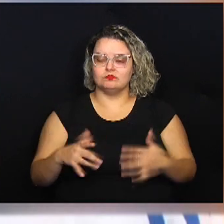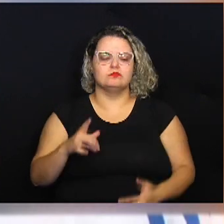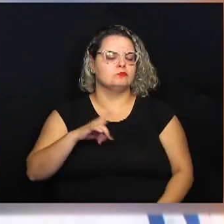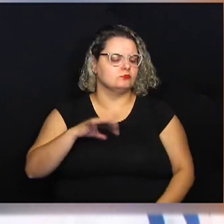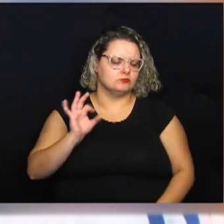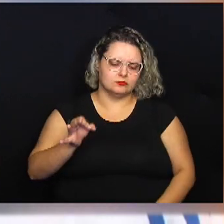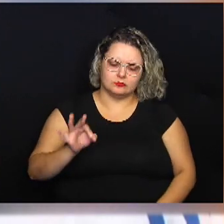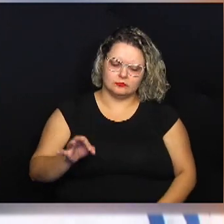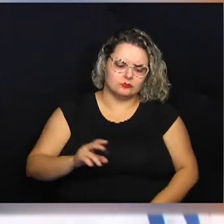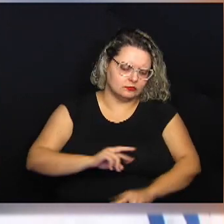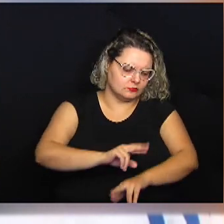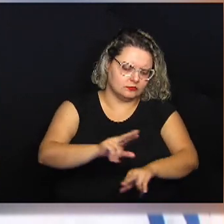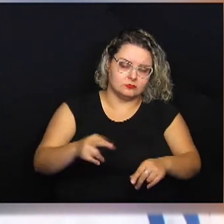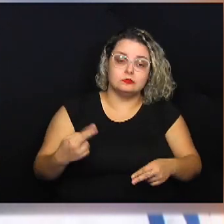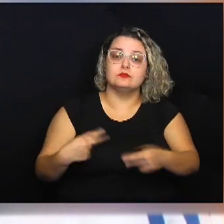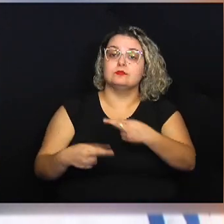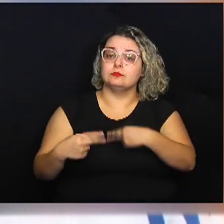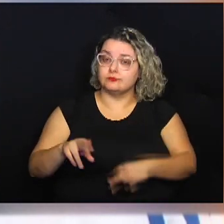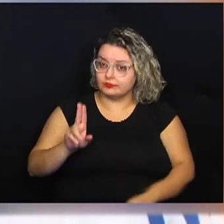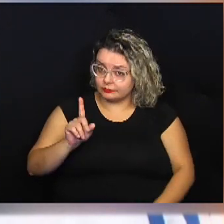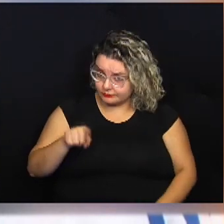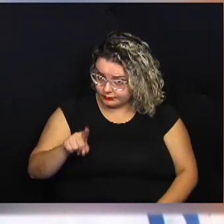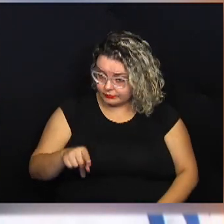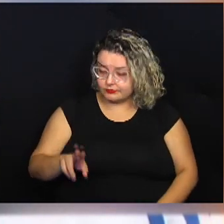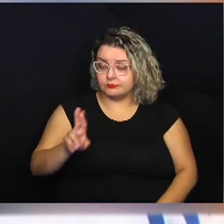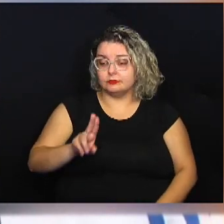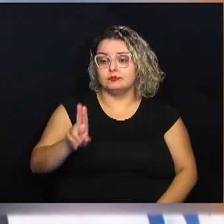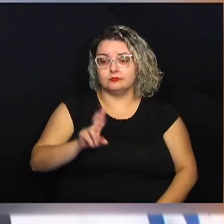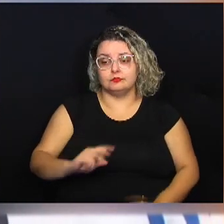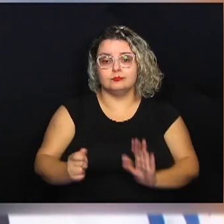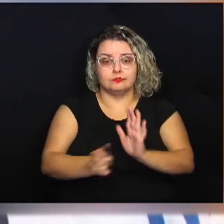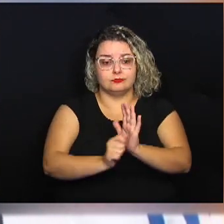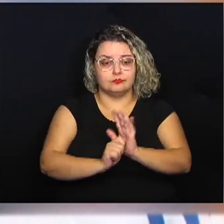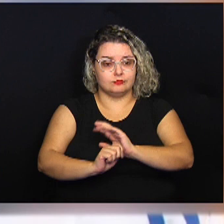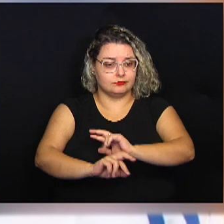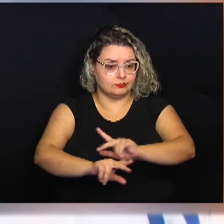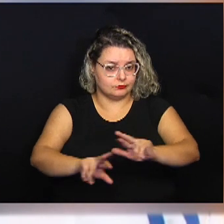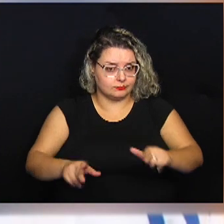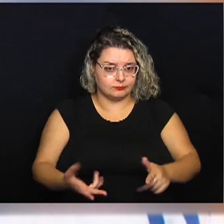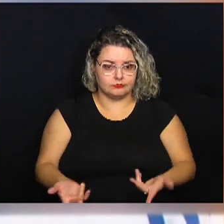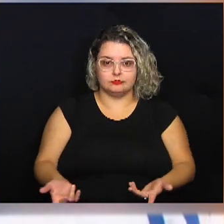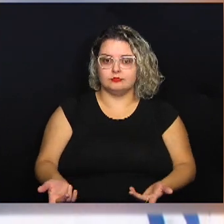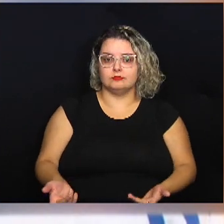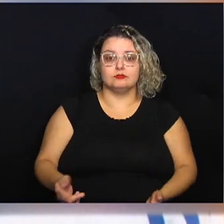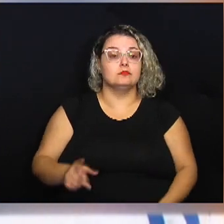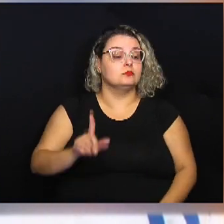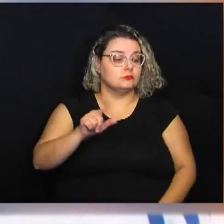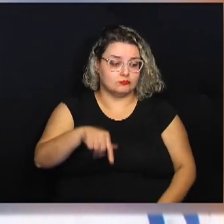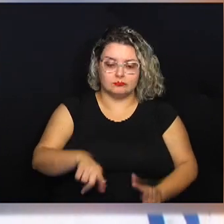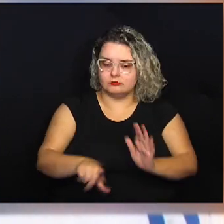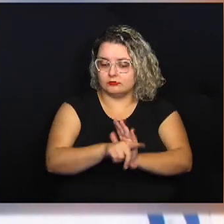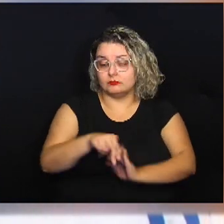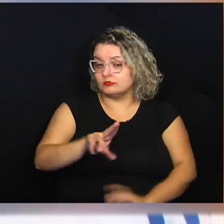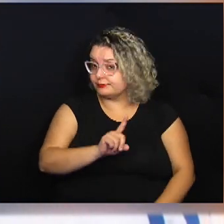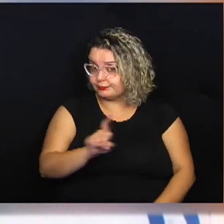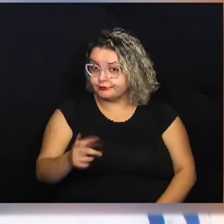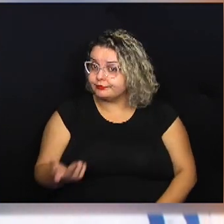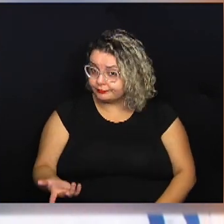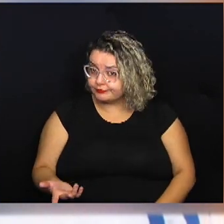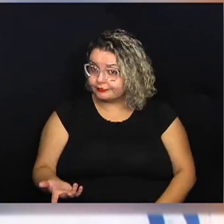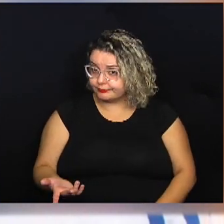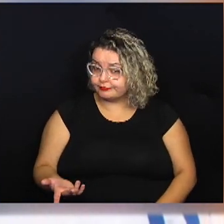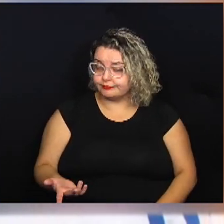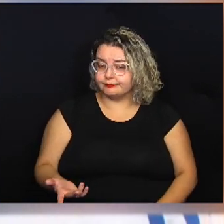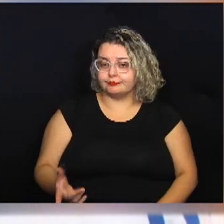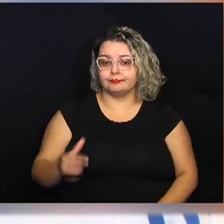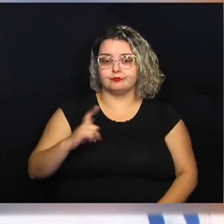são relacionados ao uso e abuso de drogas. Seja elas substâncias lícitas ou ilícitas. Eu